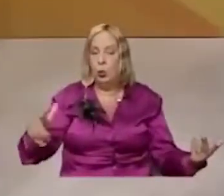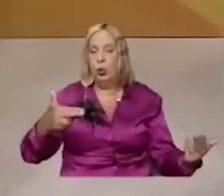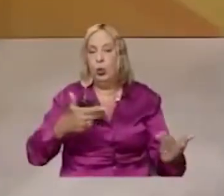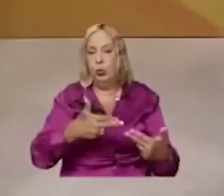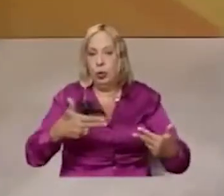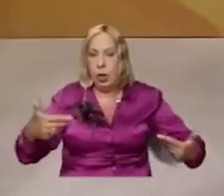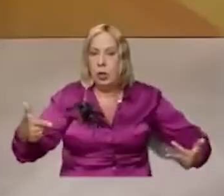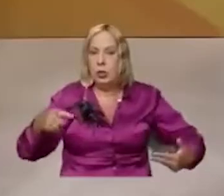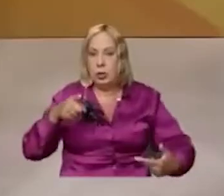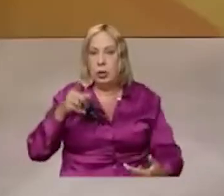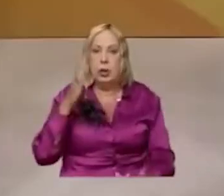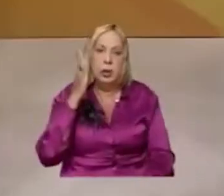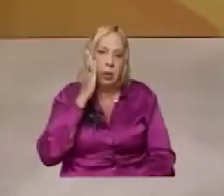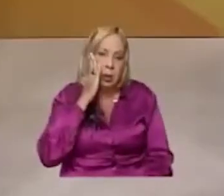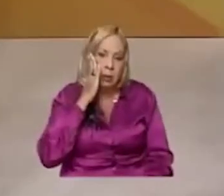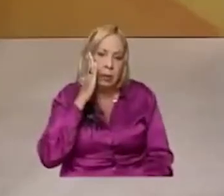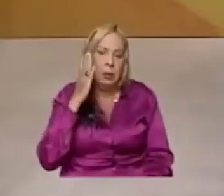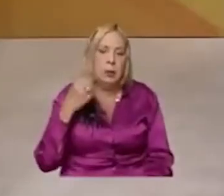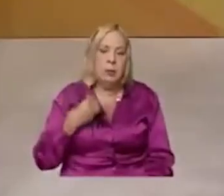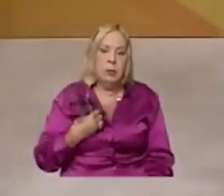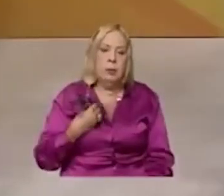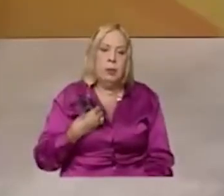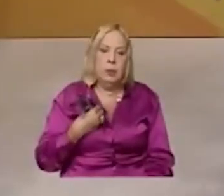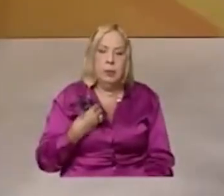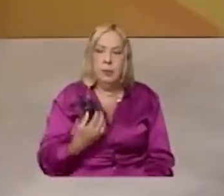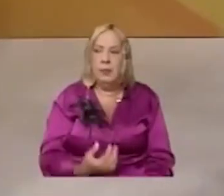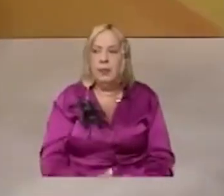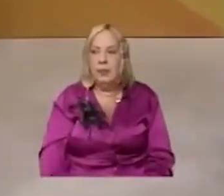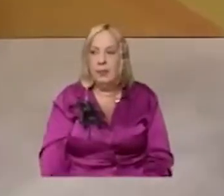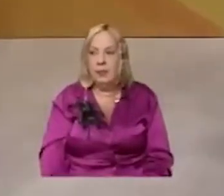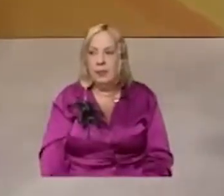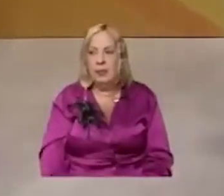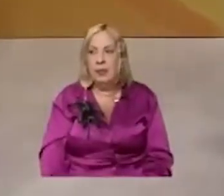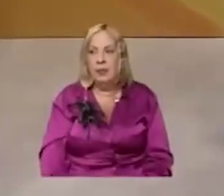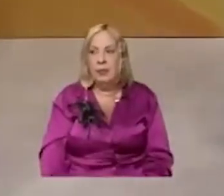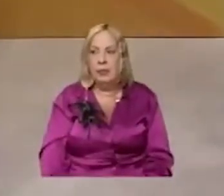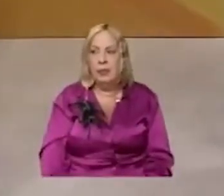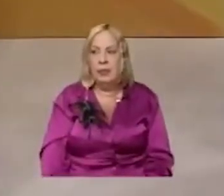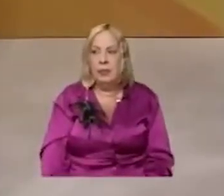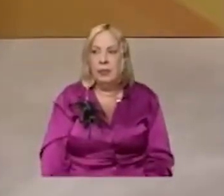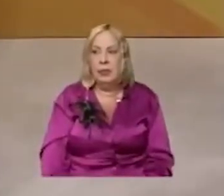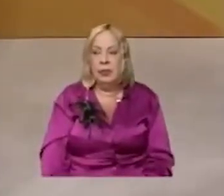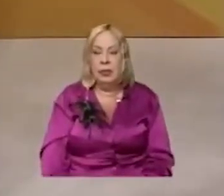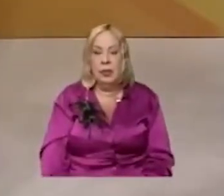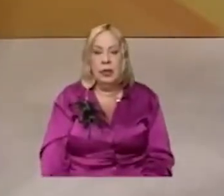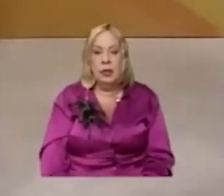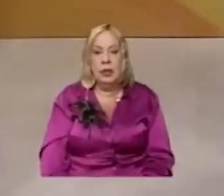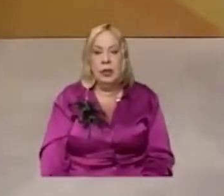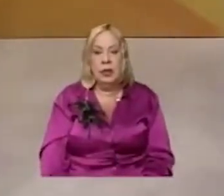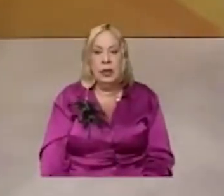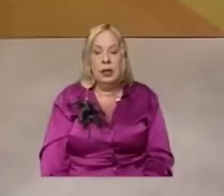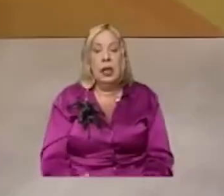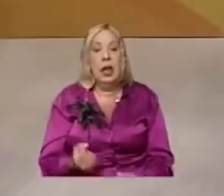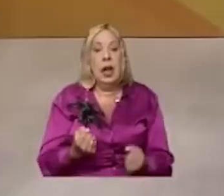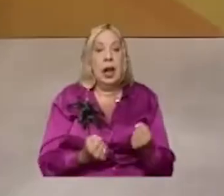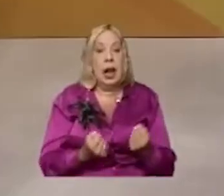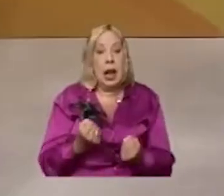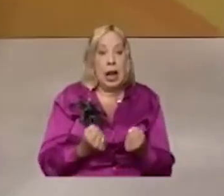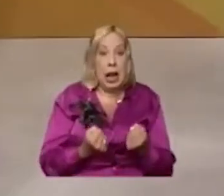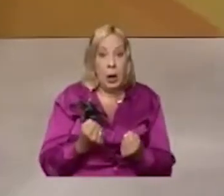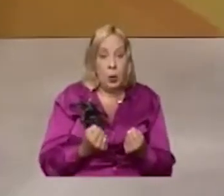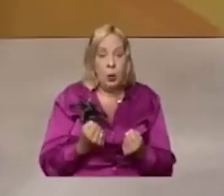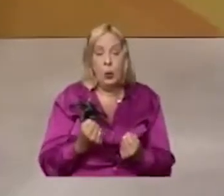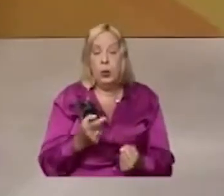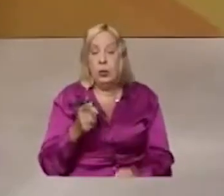para vocês ficarem sabendo e poderem participar. É só ficar ligado, tá? É isso mesmo. Gente, ó, Fiat Mobi, que é aquele carro dos sonhos de